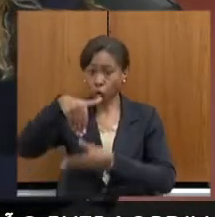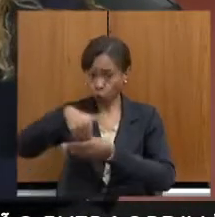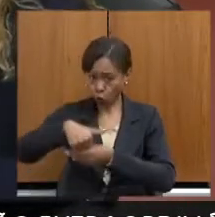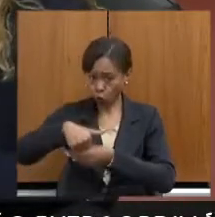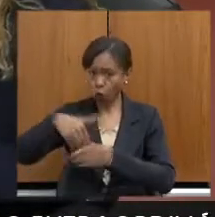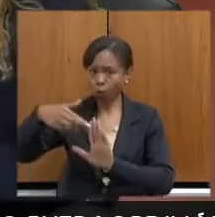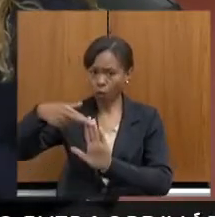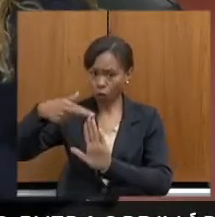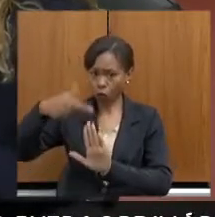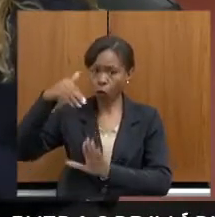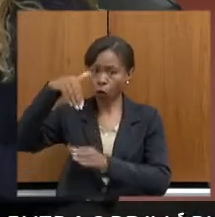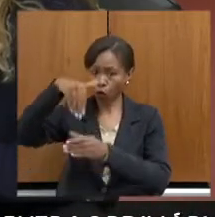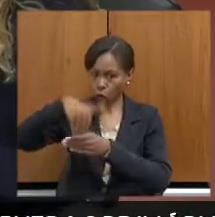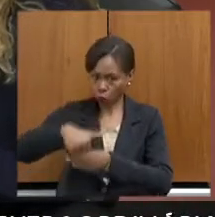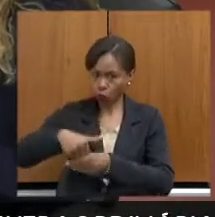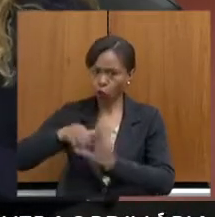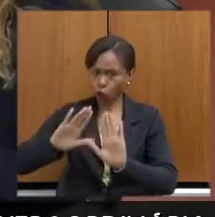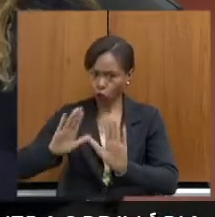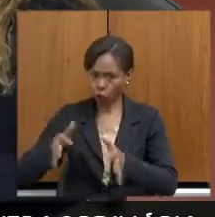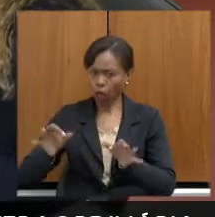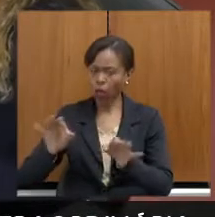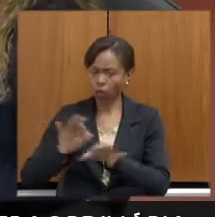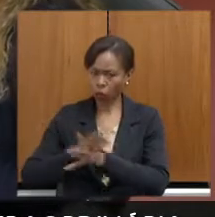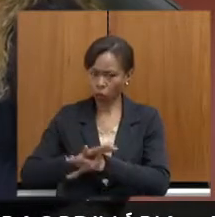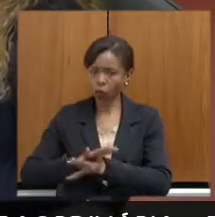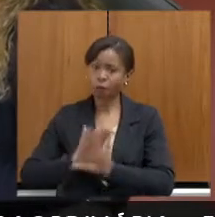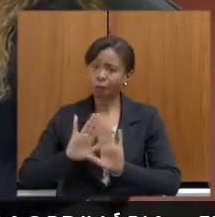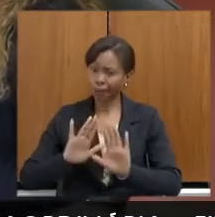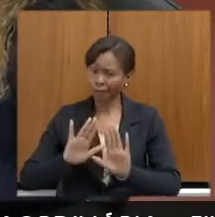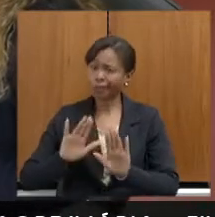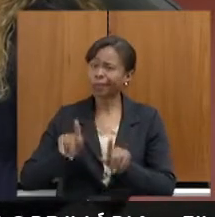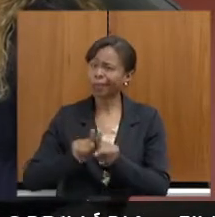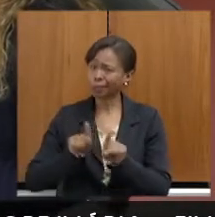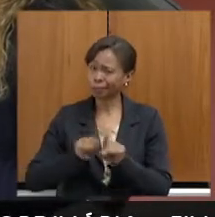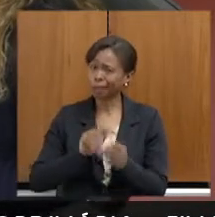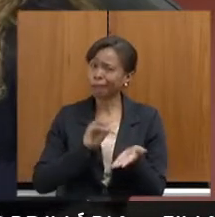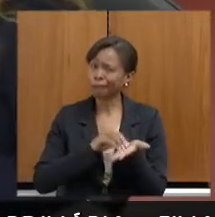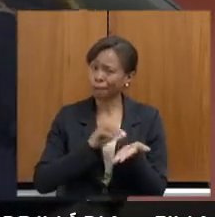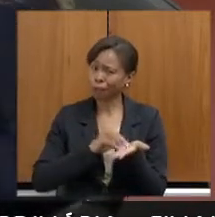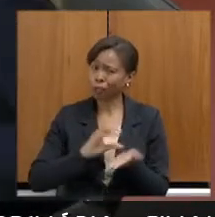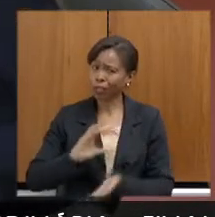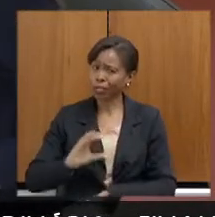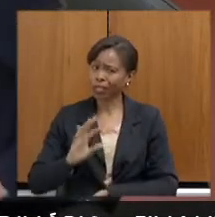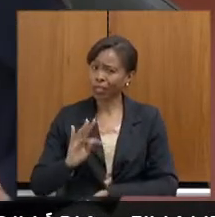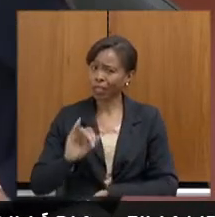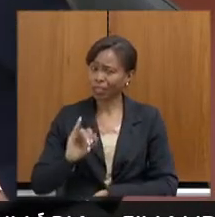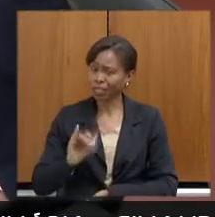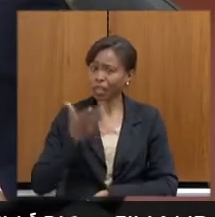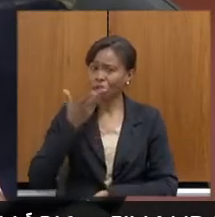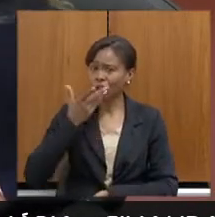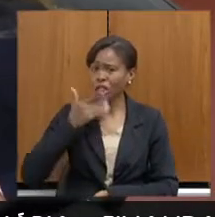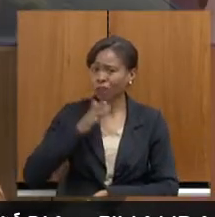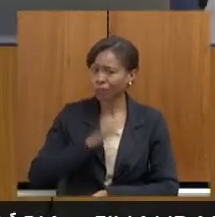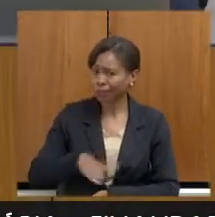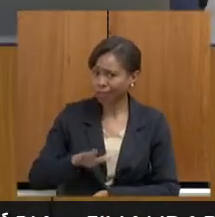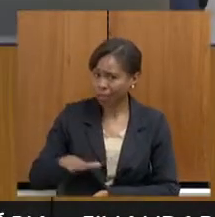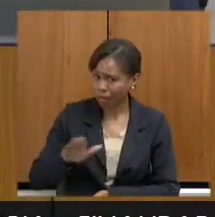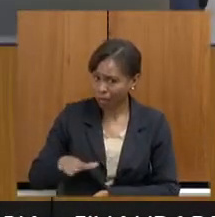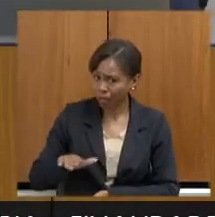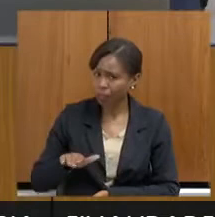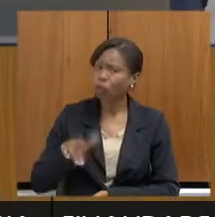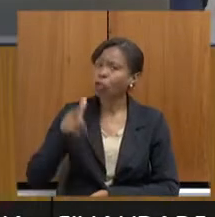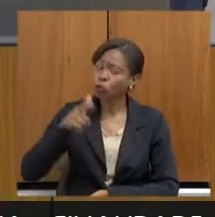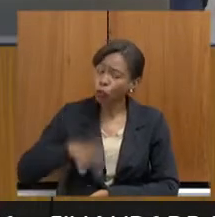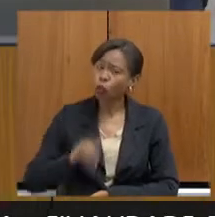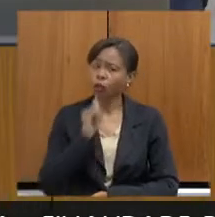resolução e a gente sabe que existe os vazios também do CTI Pediátrico eu volto a insistir com o senhor para ver se a gente